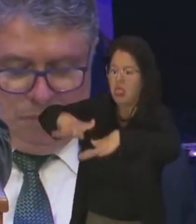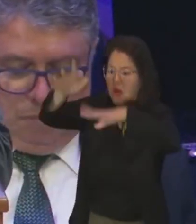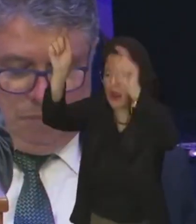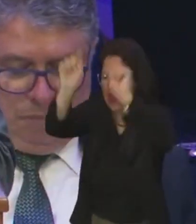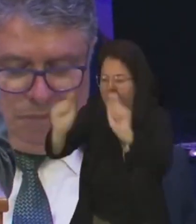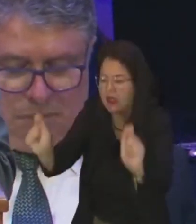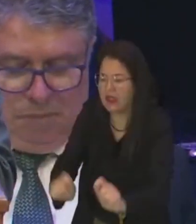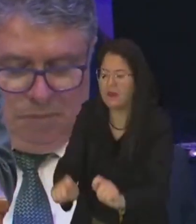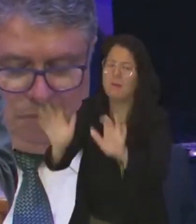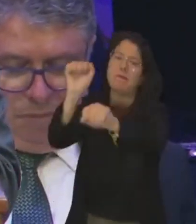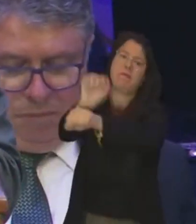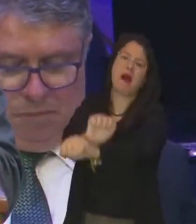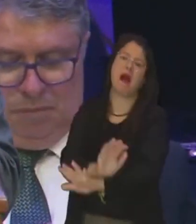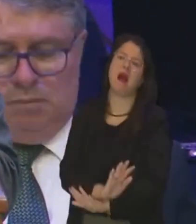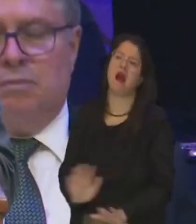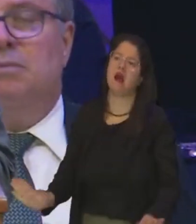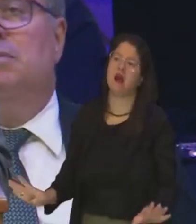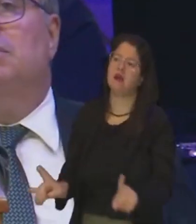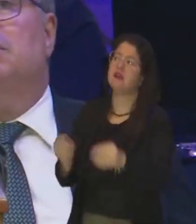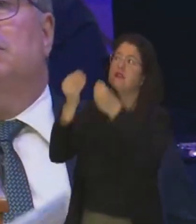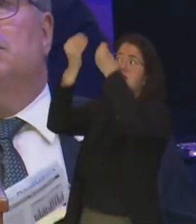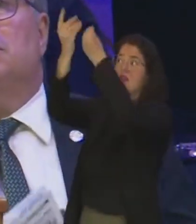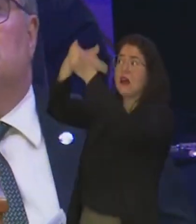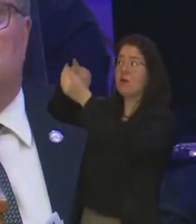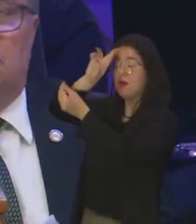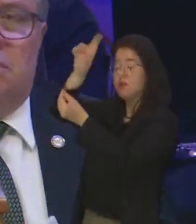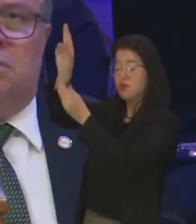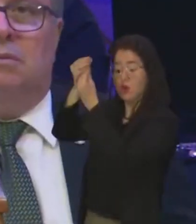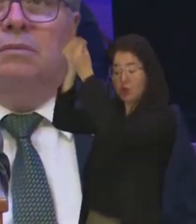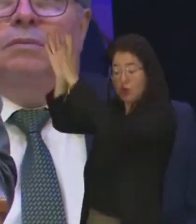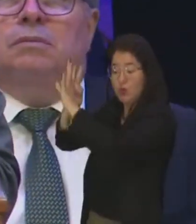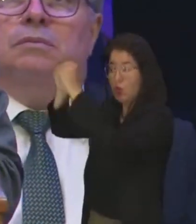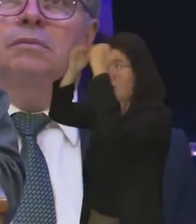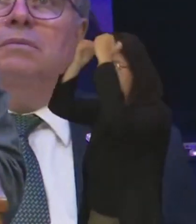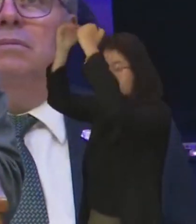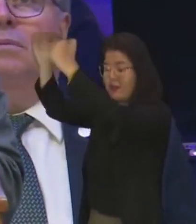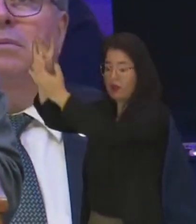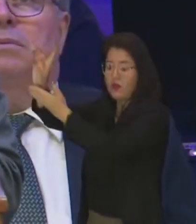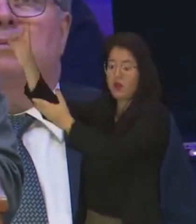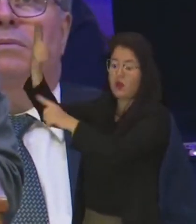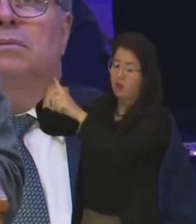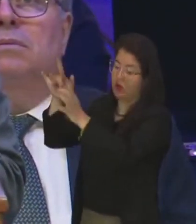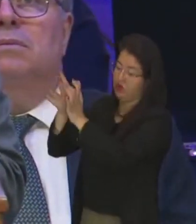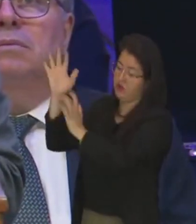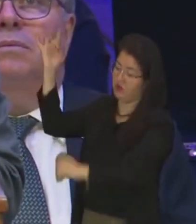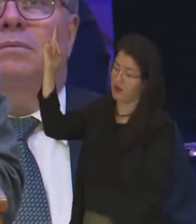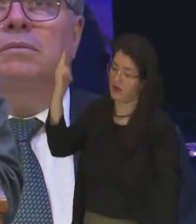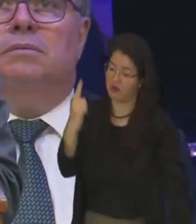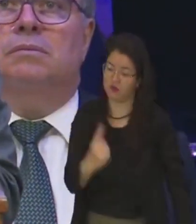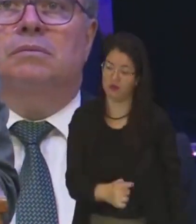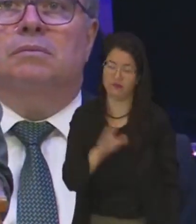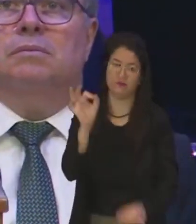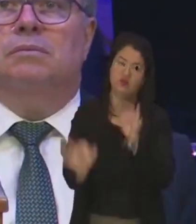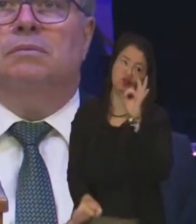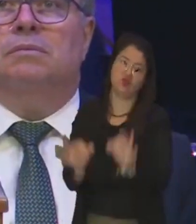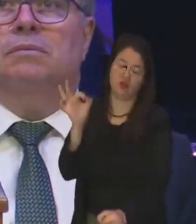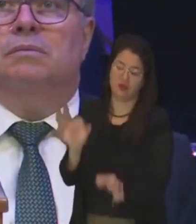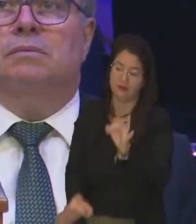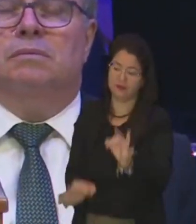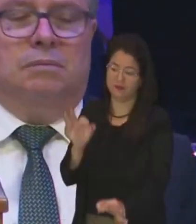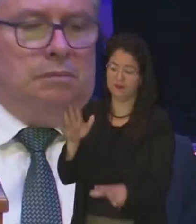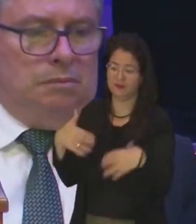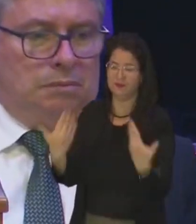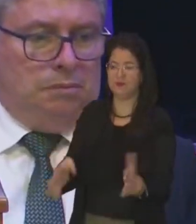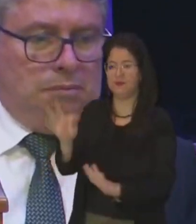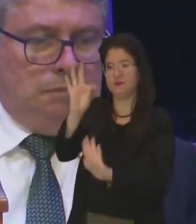ídolos, tributem ao Senhor, obedeçam a Ele, porque Ele vem julgar. E aí então o